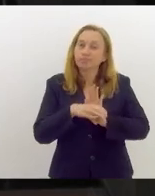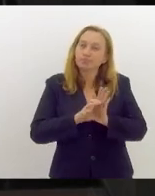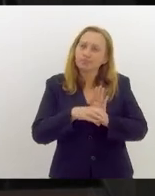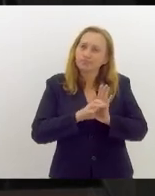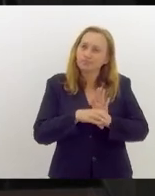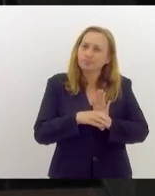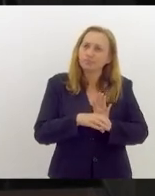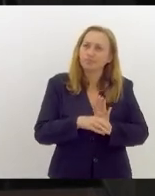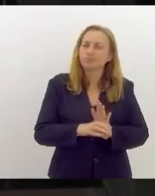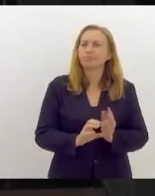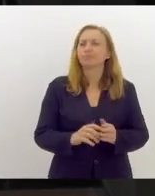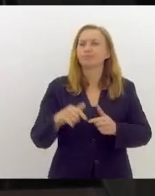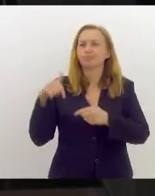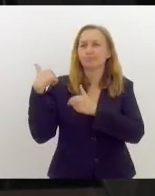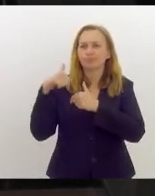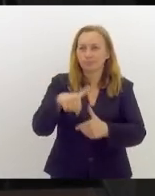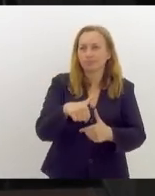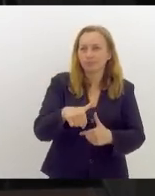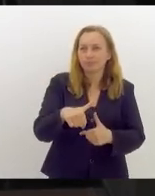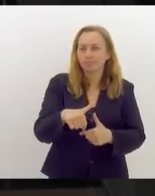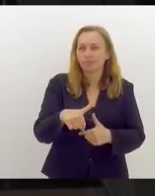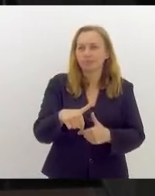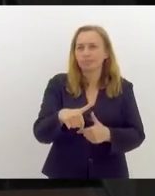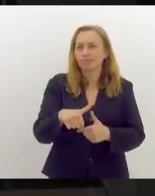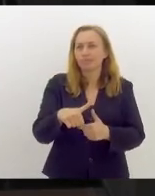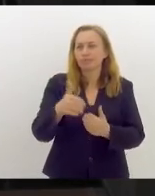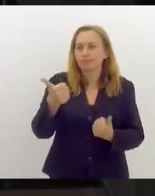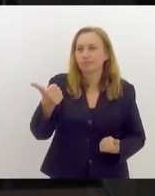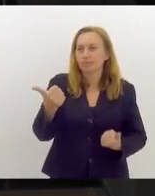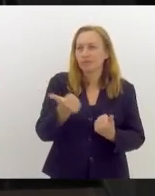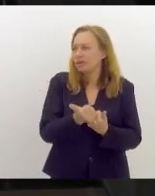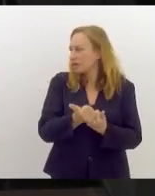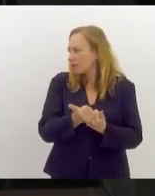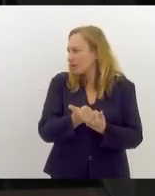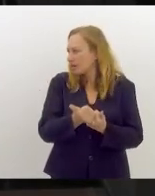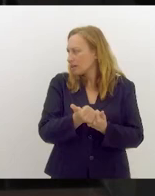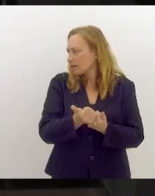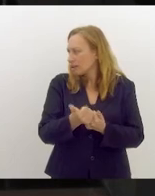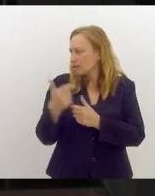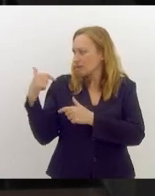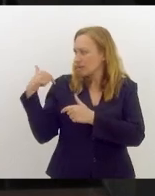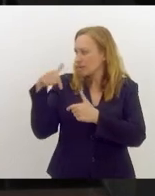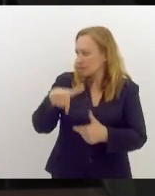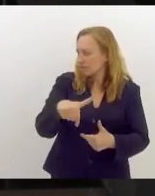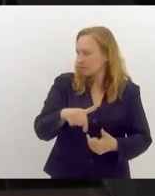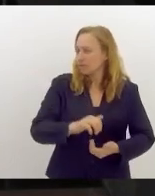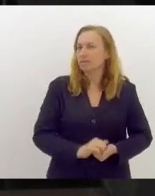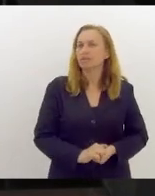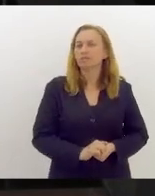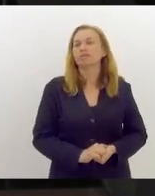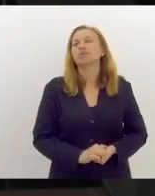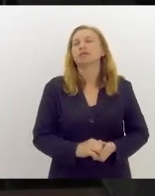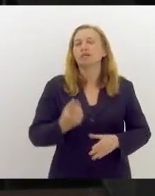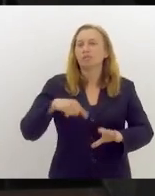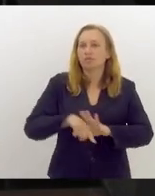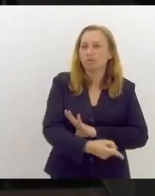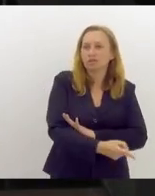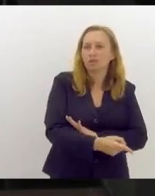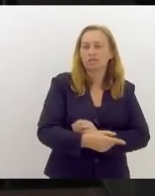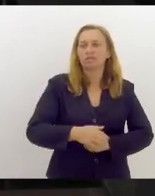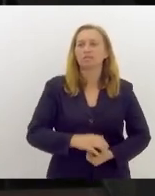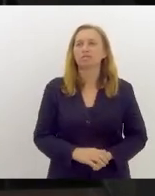de conservadores e progressistas tem que ser em aprofundados